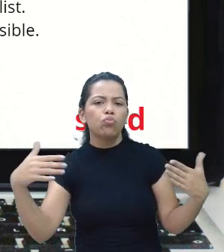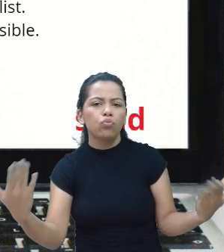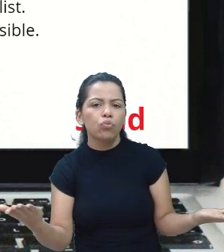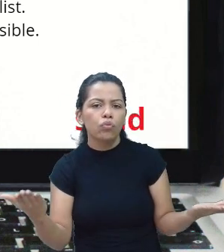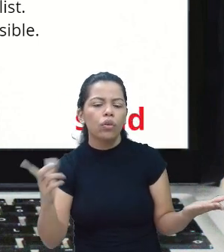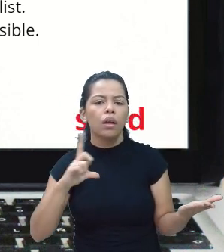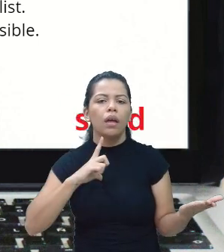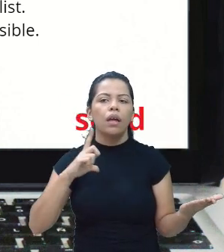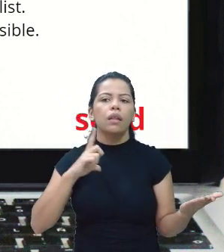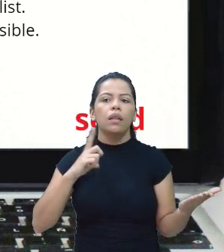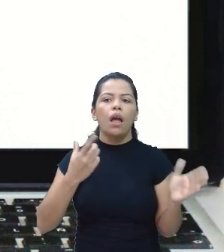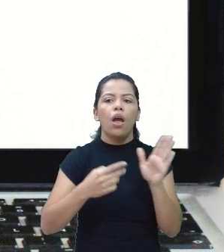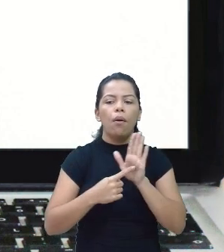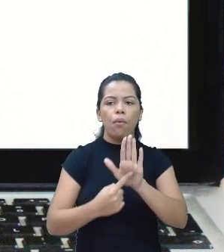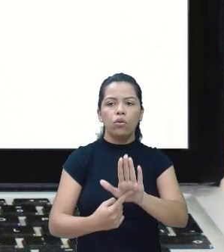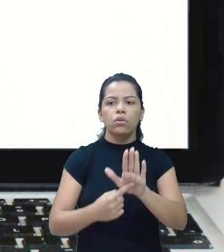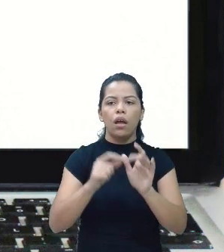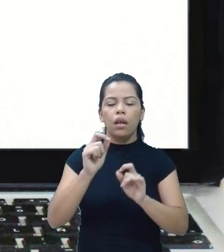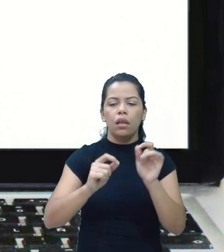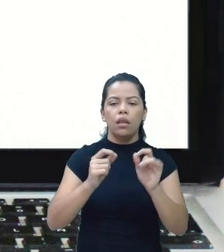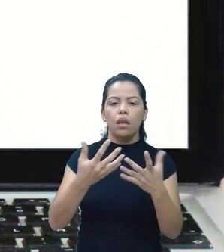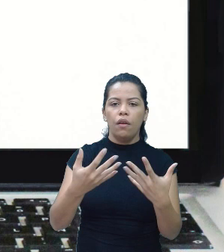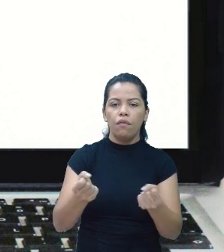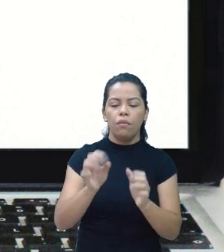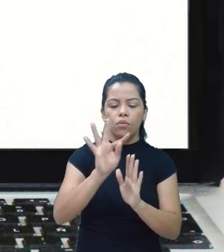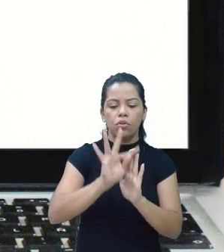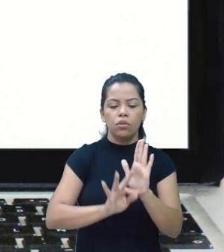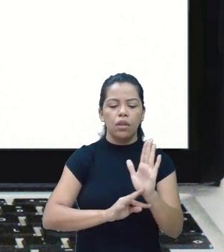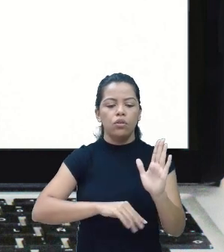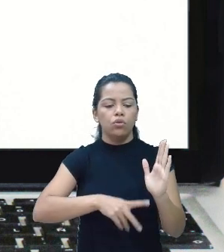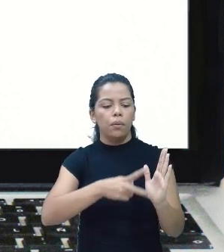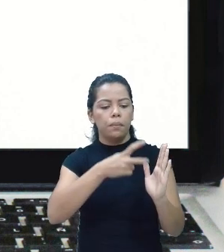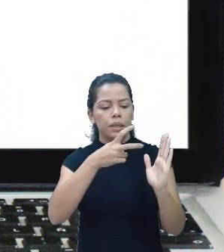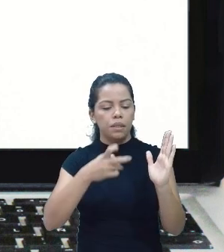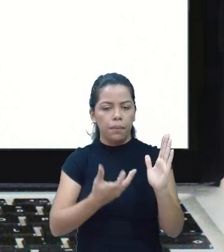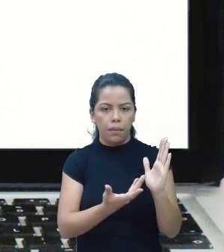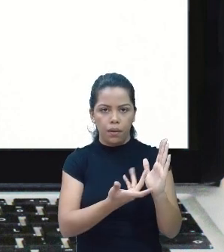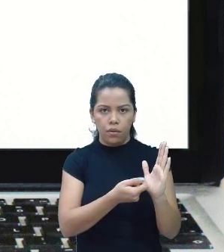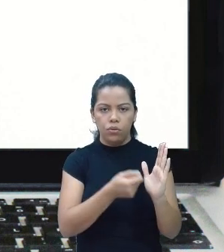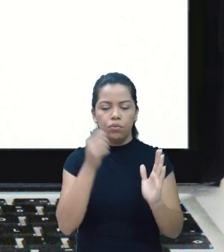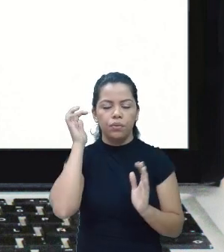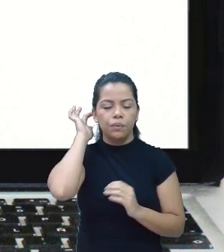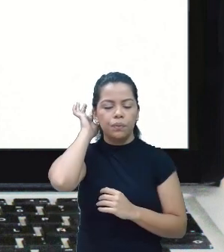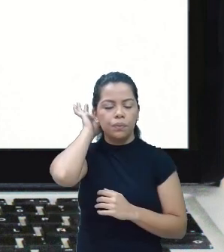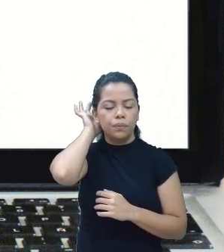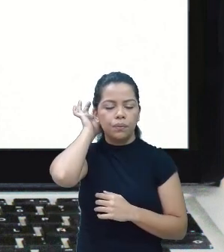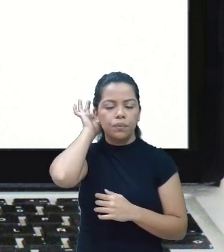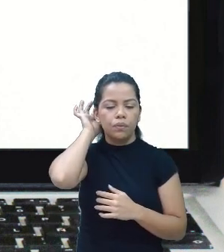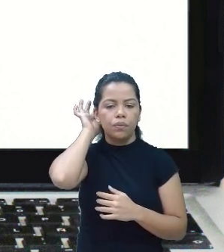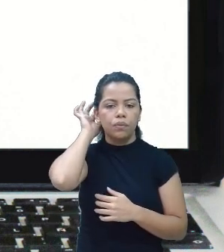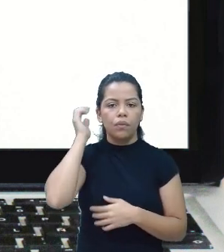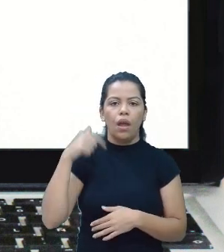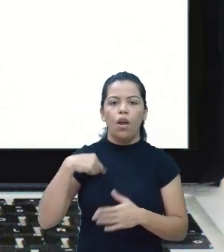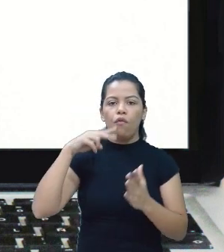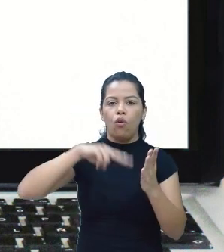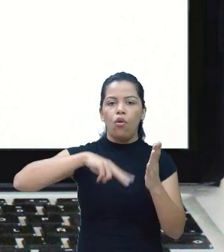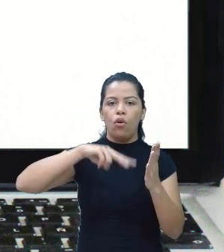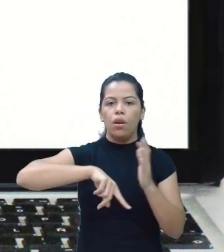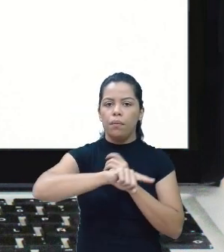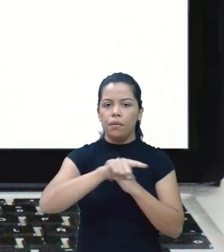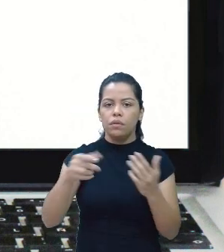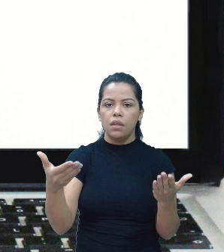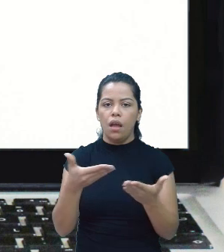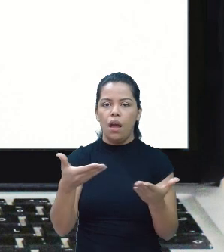e preços. Então vamos analisar aqui o texto do e-mail. Vou ler aqui para vocês, ó. Dear sirs, we